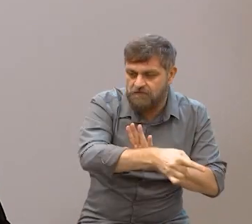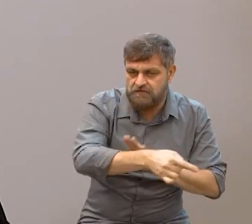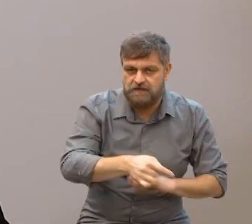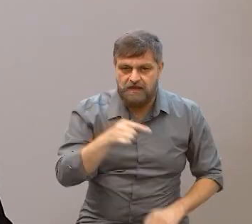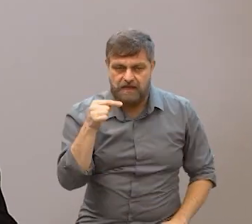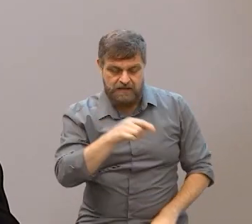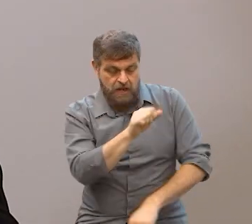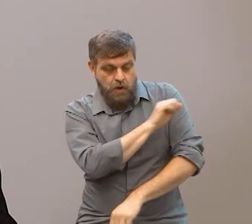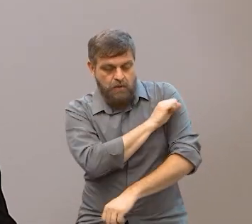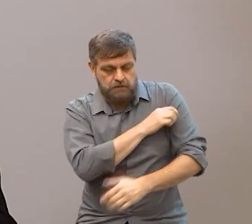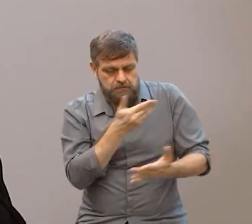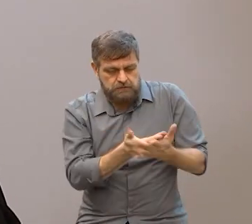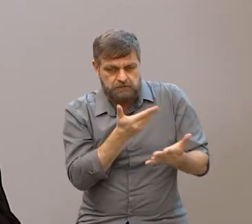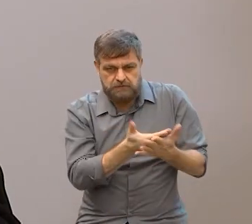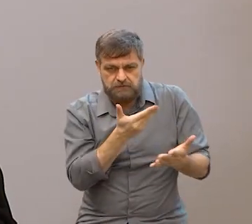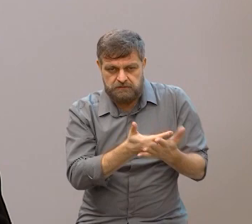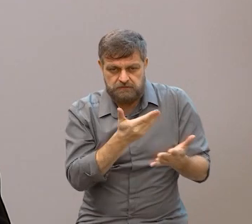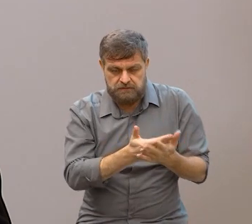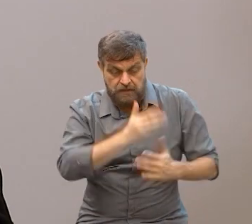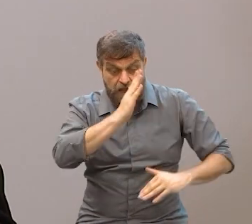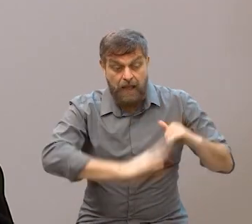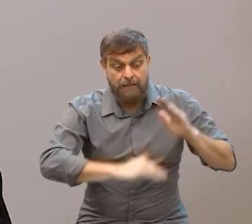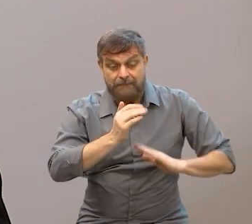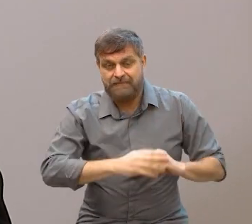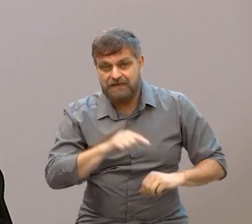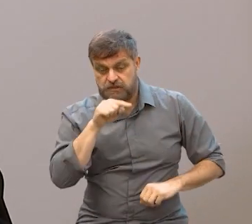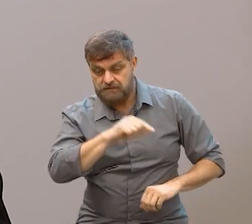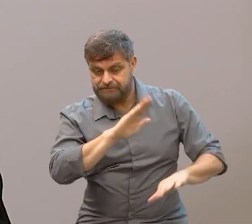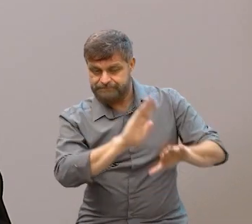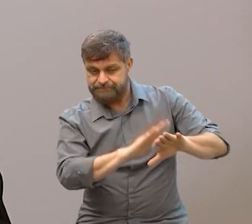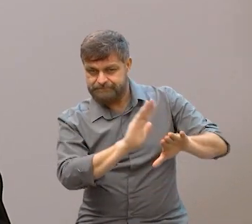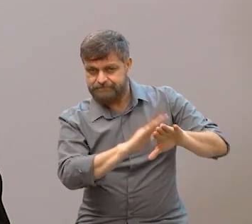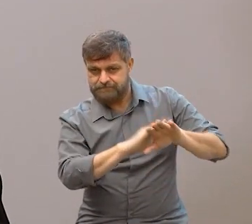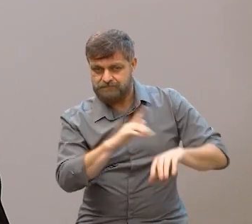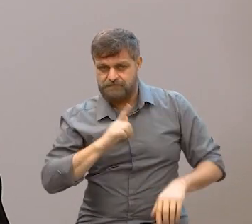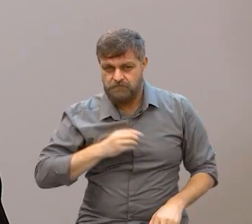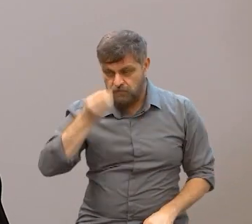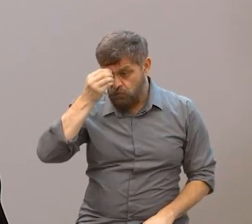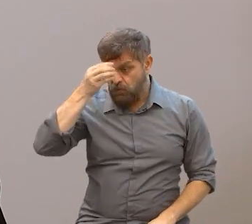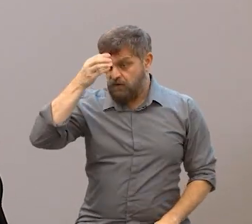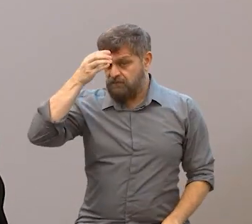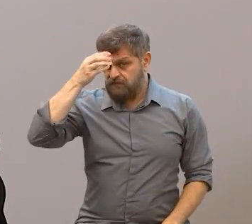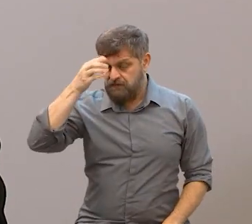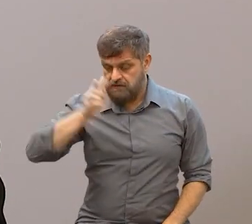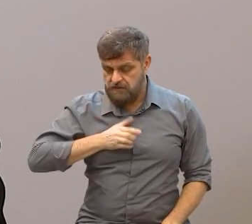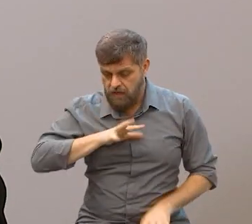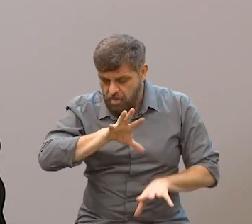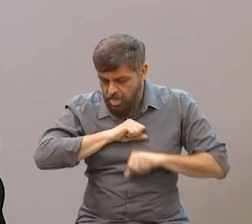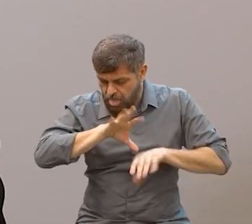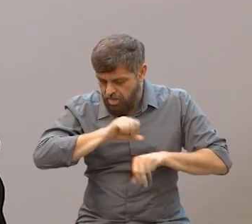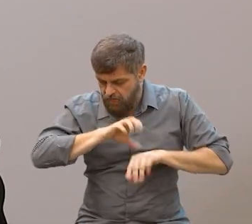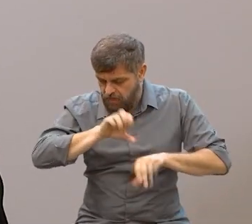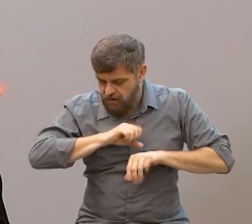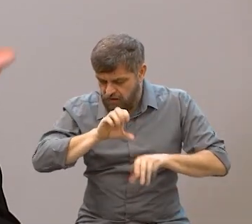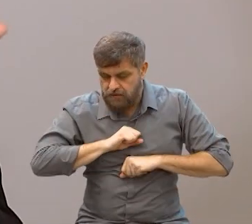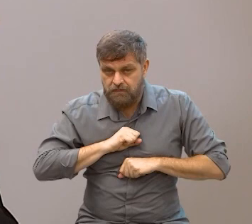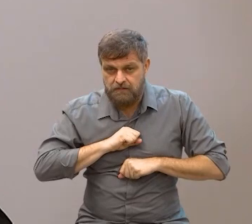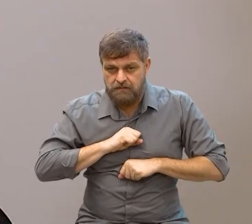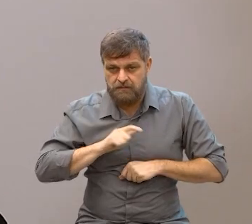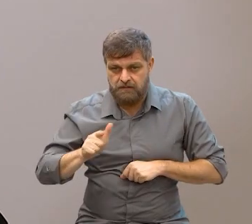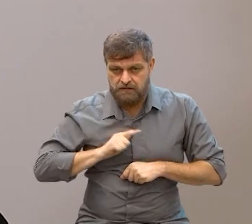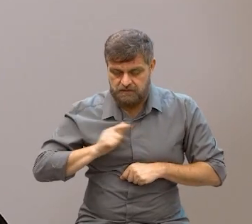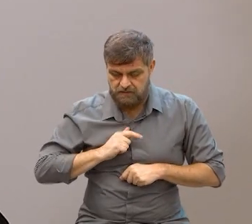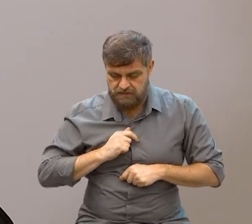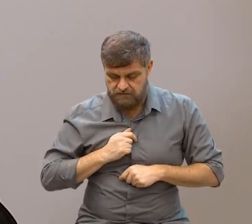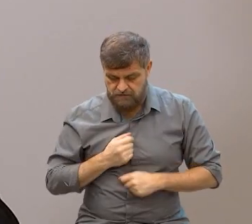investigar aquele tema, aí entra o componente ativo, né? E pensando, o conhecimento não é cartesiano, se acumula, né? Ele se constrói, é